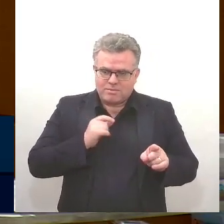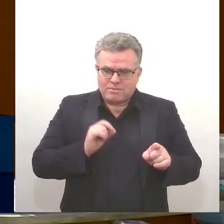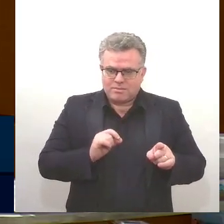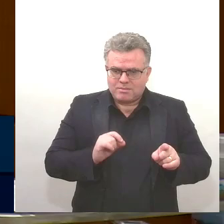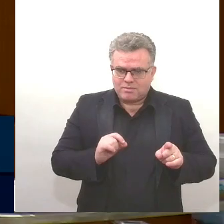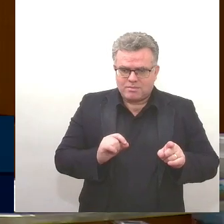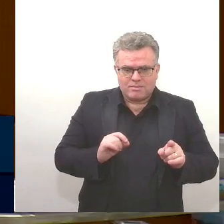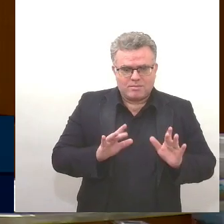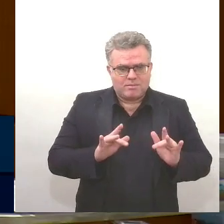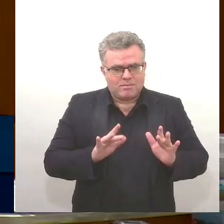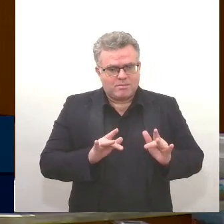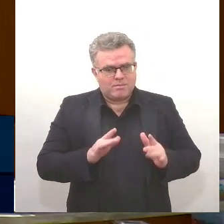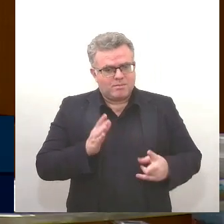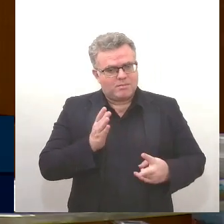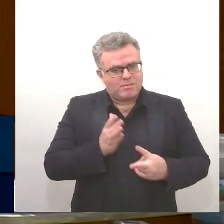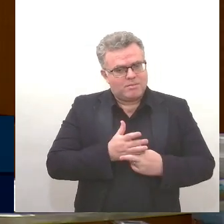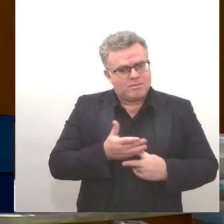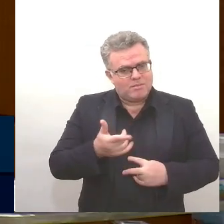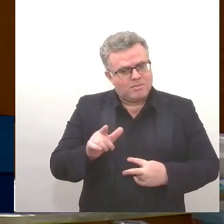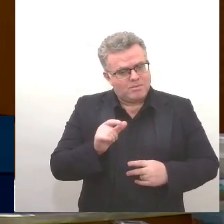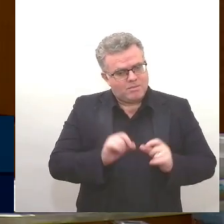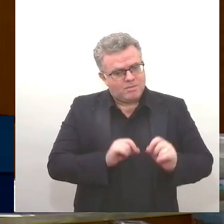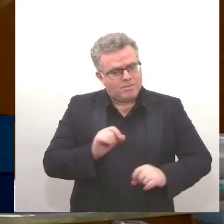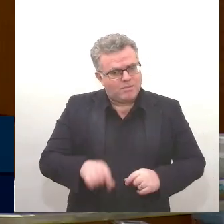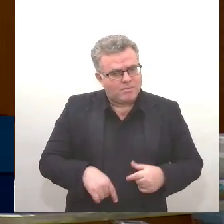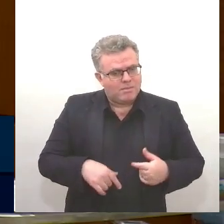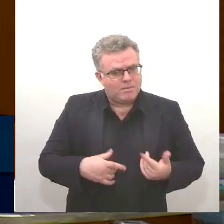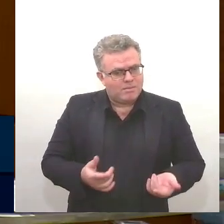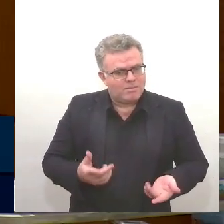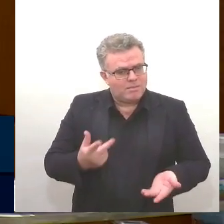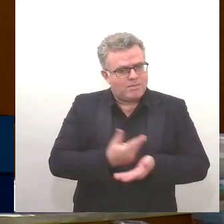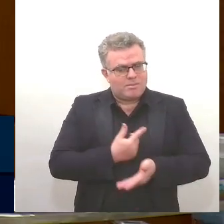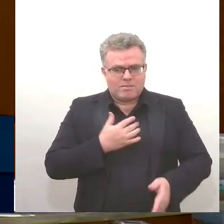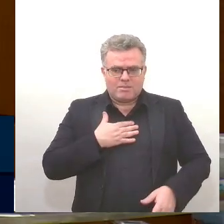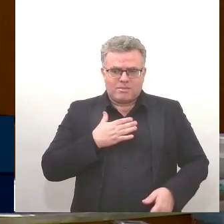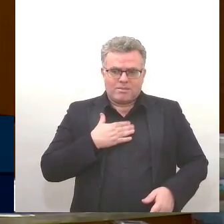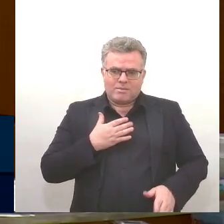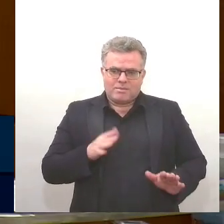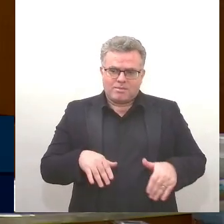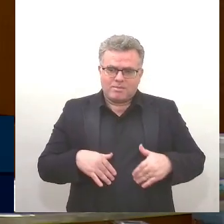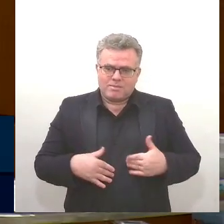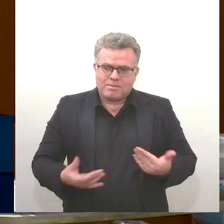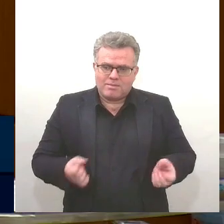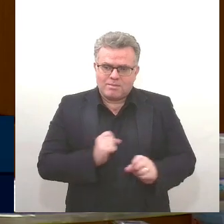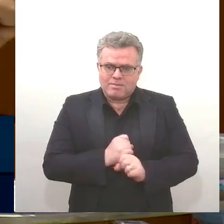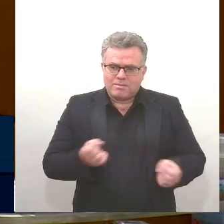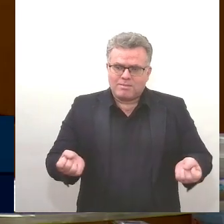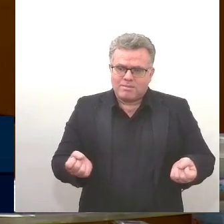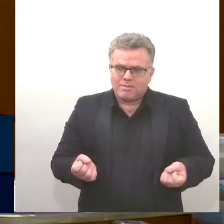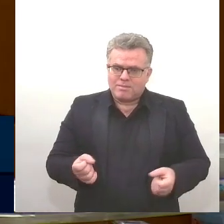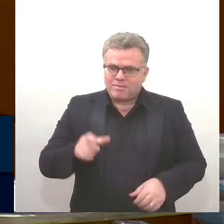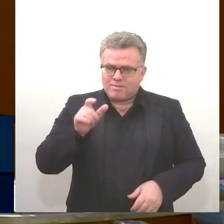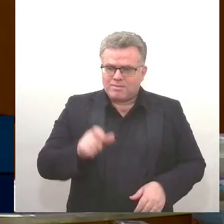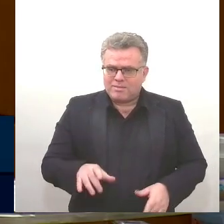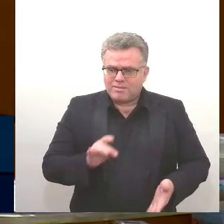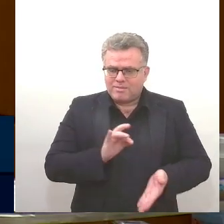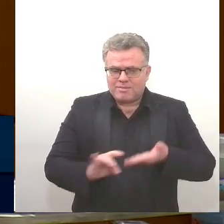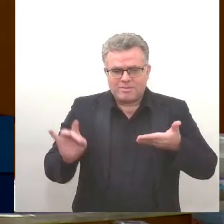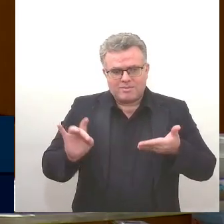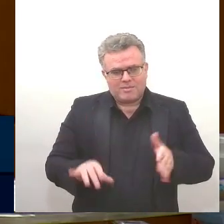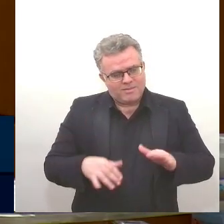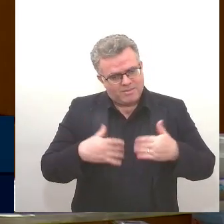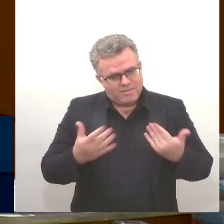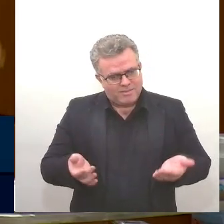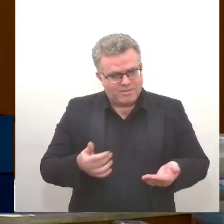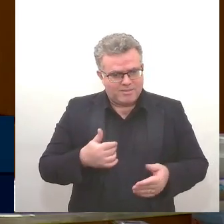aí já aconteceu comigo Presidente aí eu digo não quero mais saber de homem aí passo 15 dias ó eu